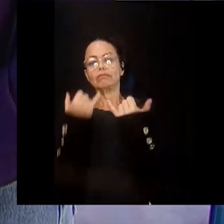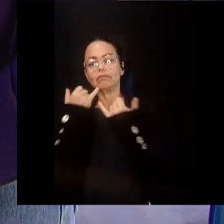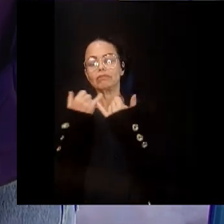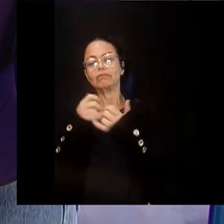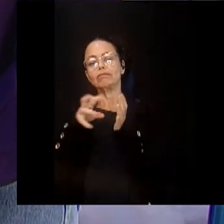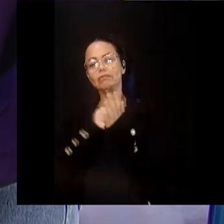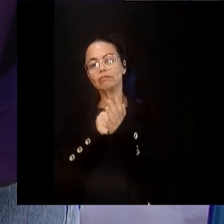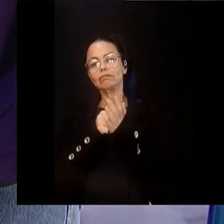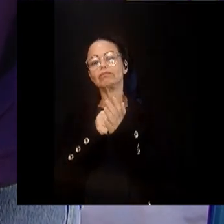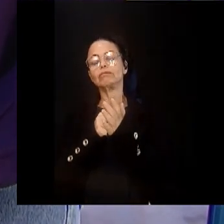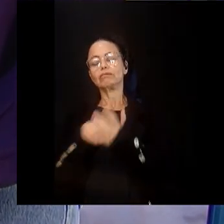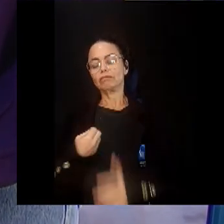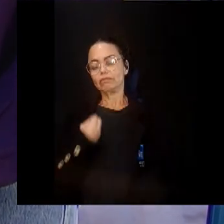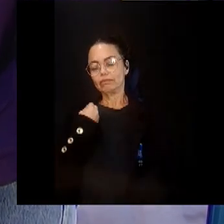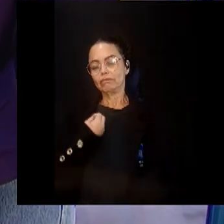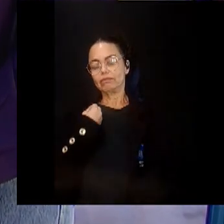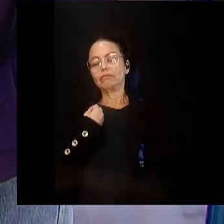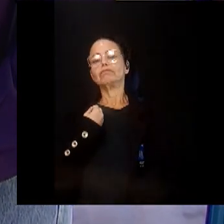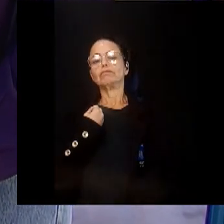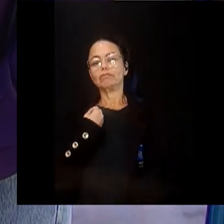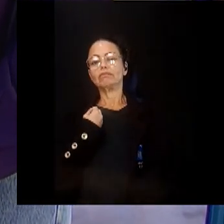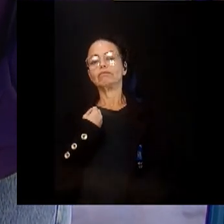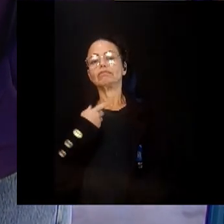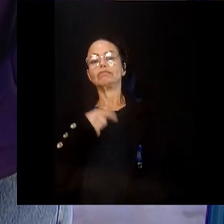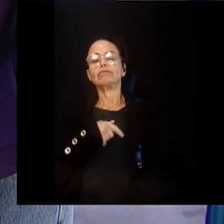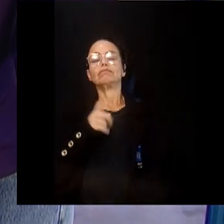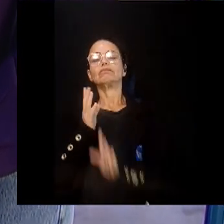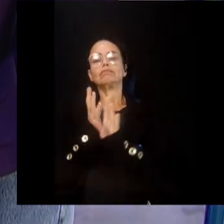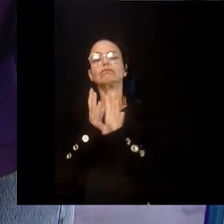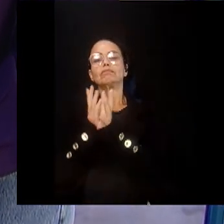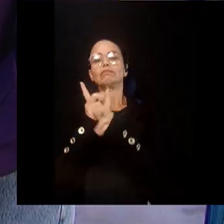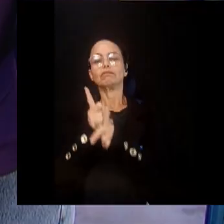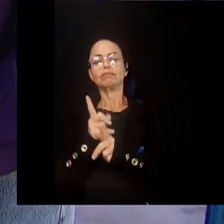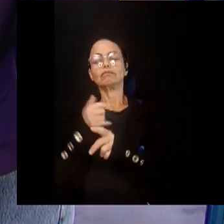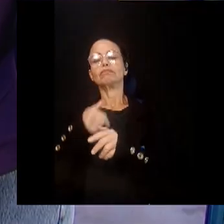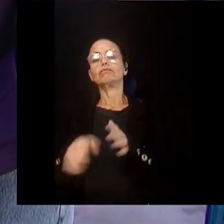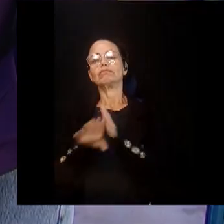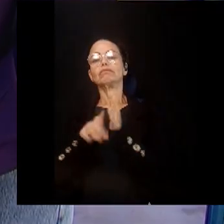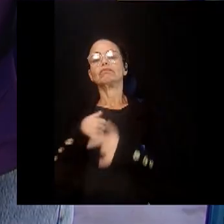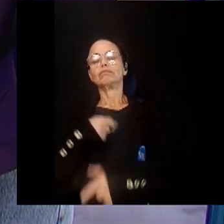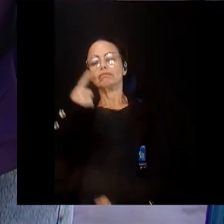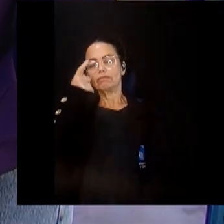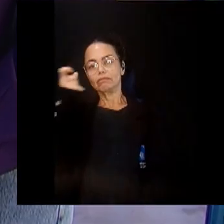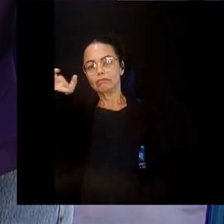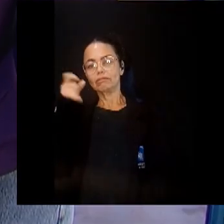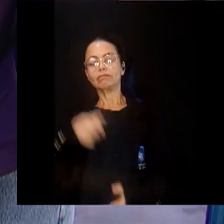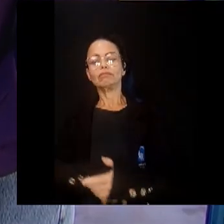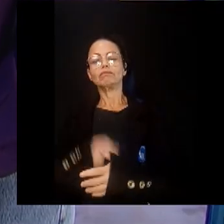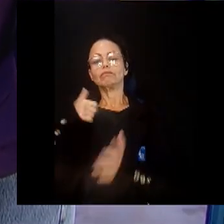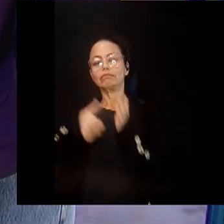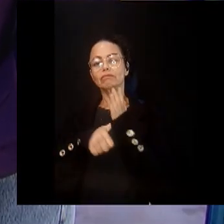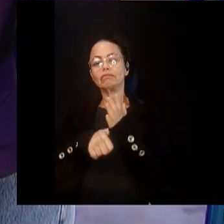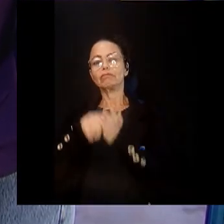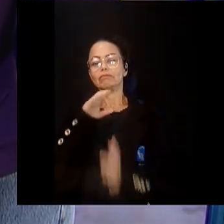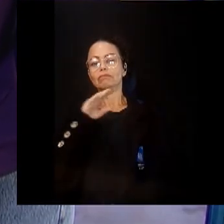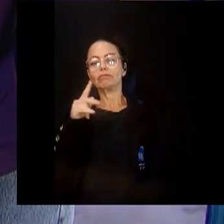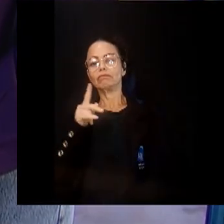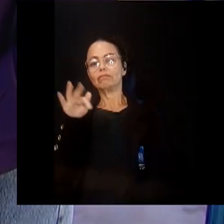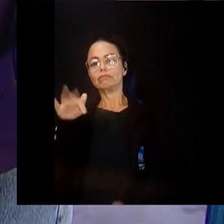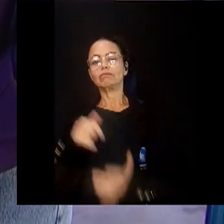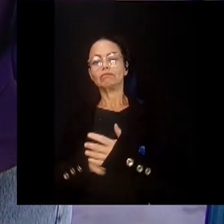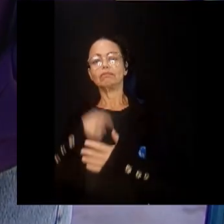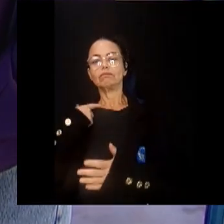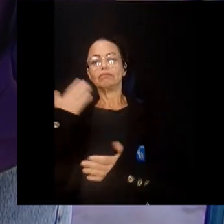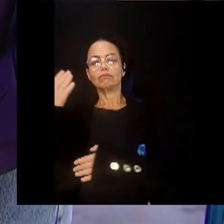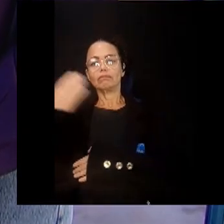são presenciais, são feitas por ordem de chegada e os interessados precisam trazer o RG, CPF, comprovante de residência e também